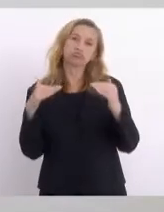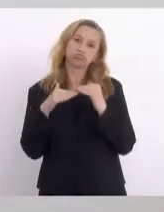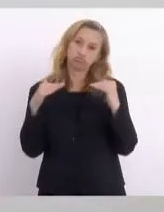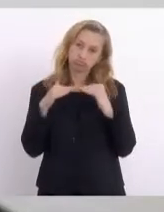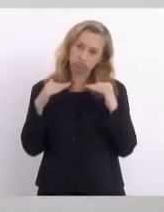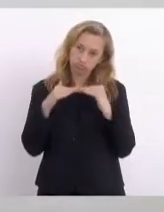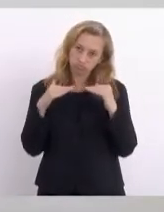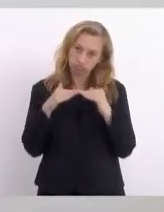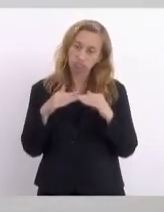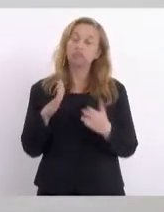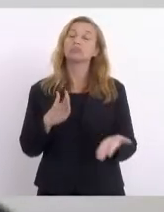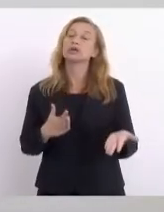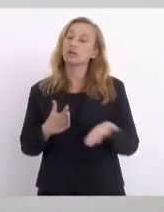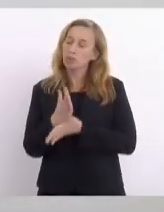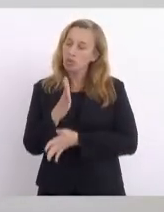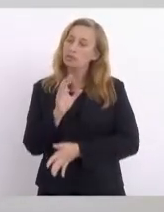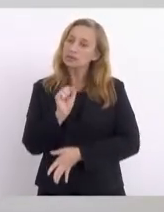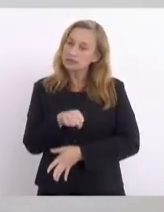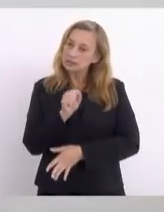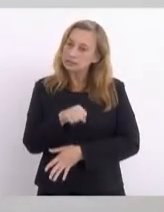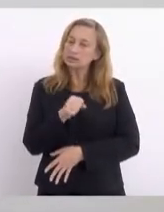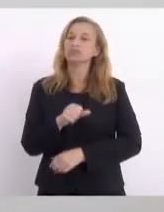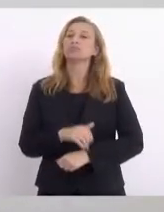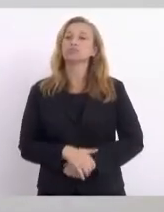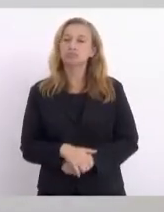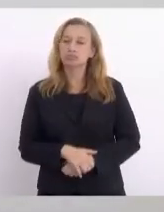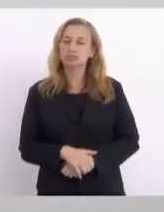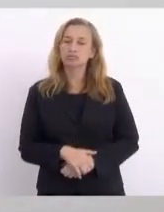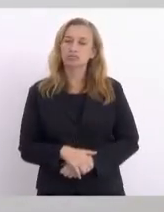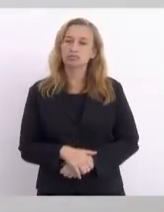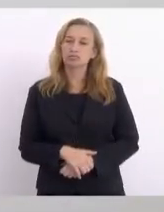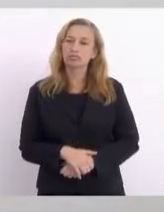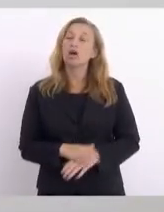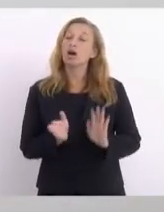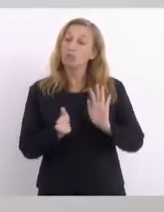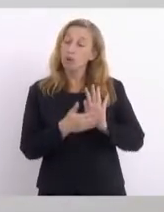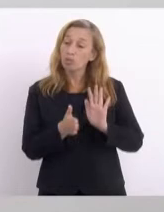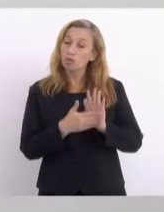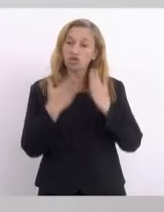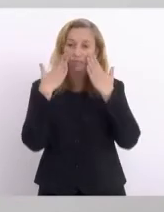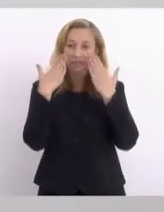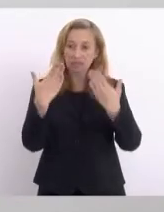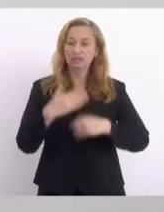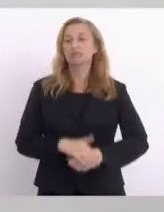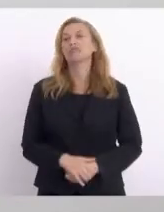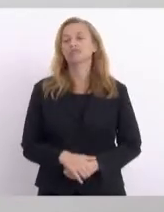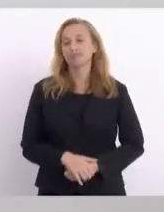e aprovo totalmente as propostas apresentadas.